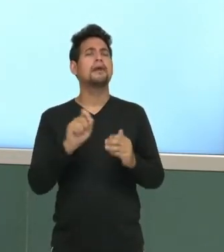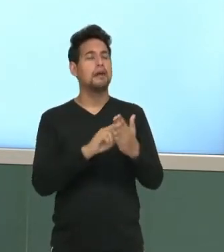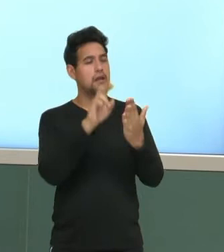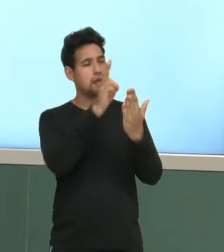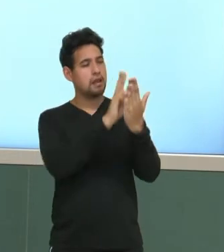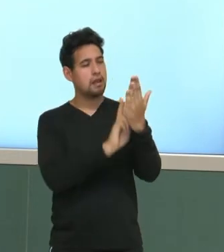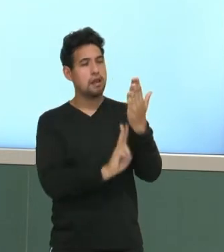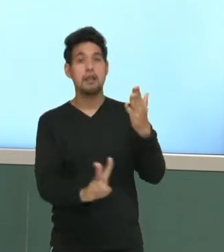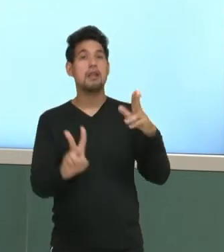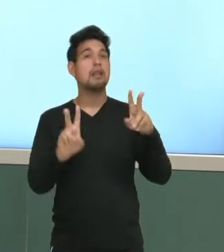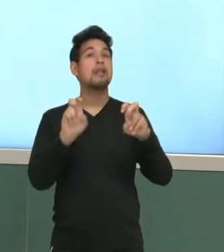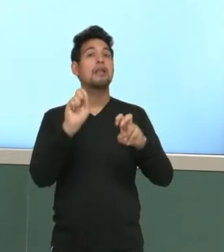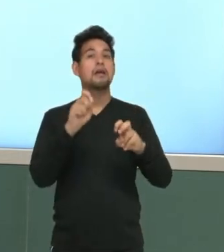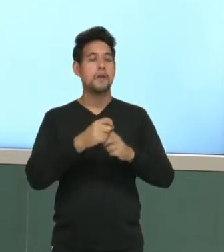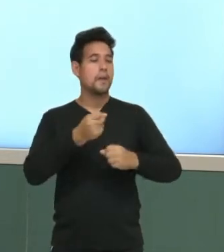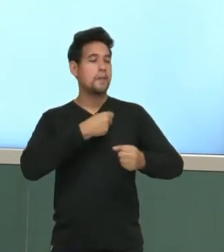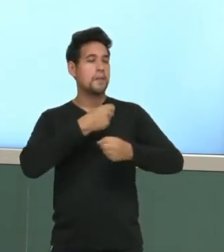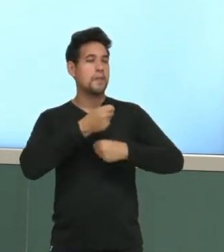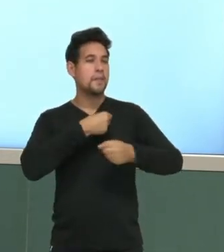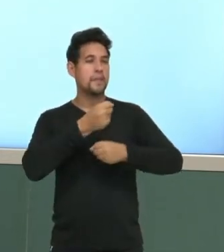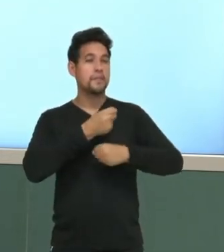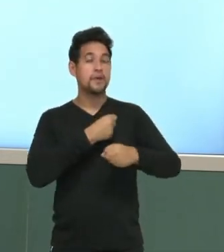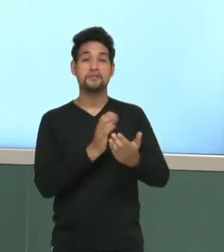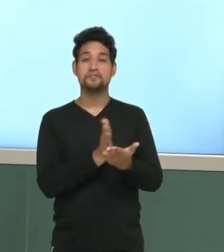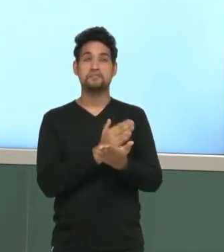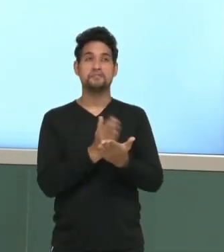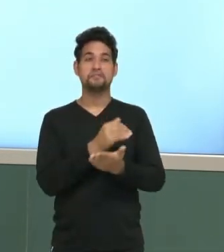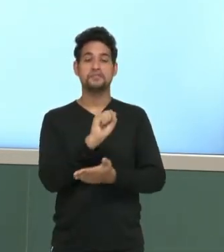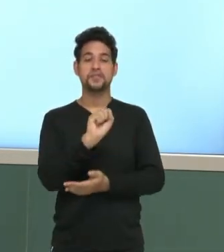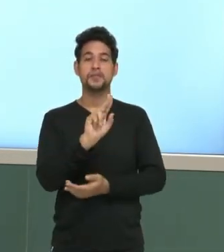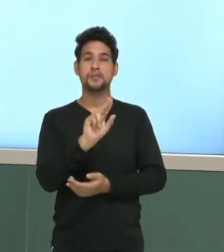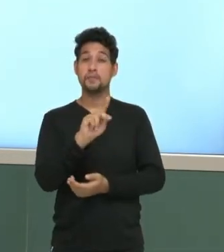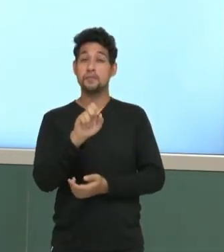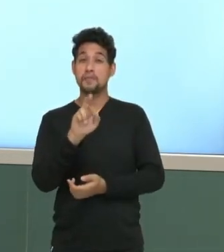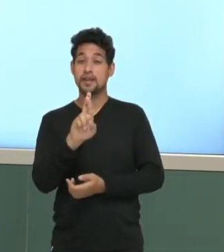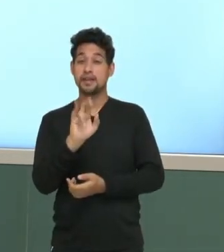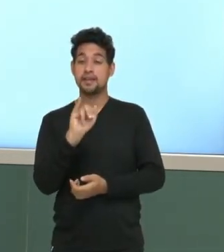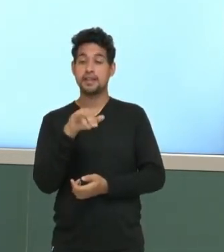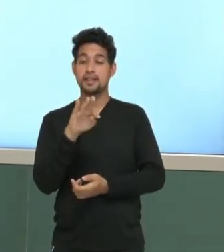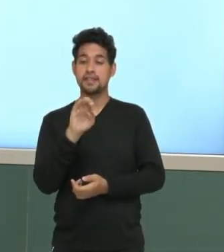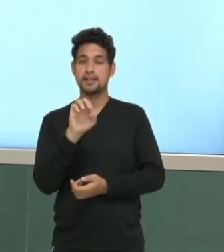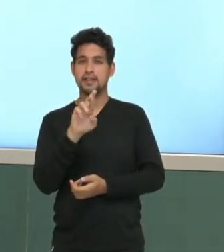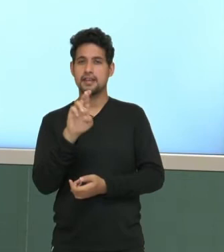leitura de uma reportagem da revista super interessante,